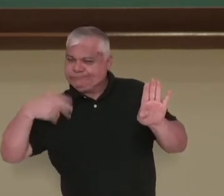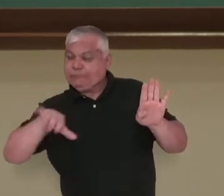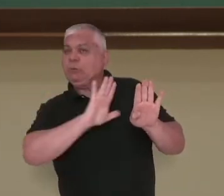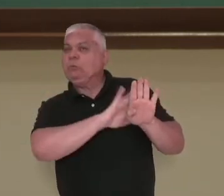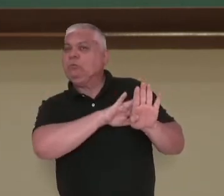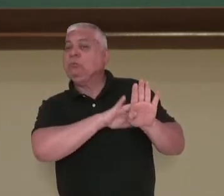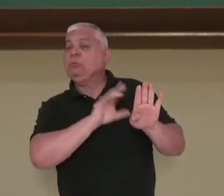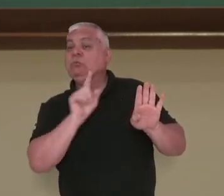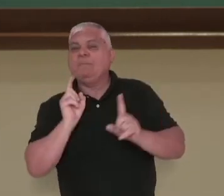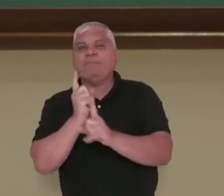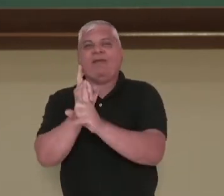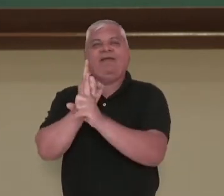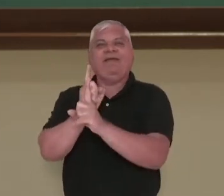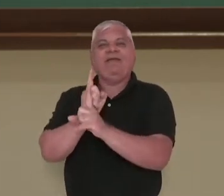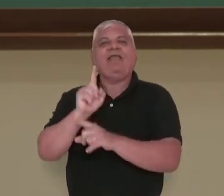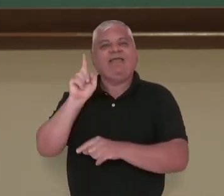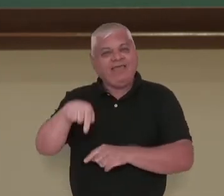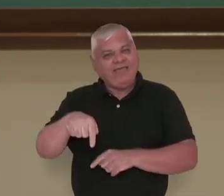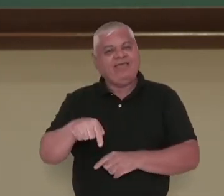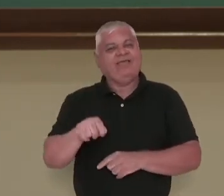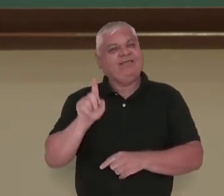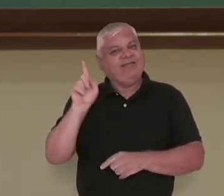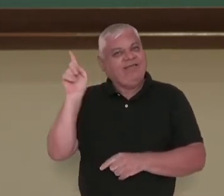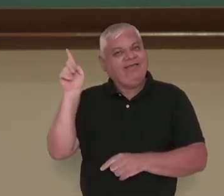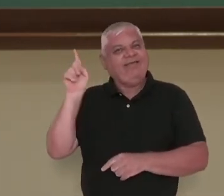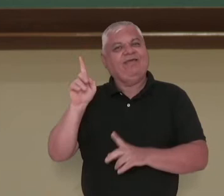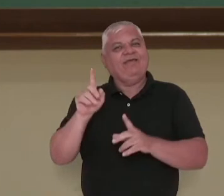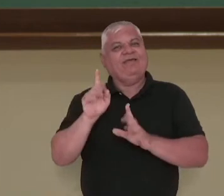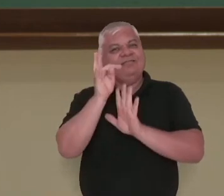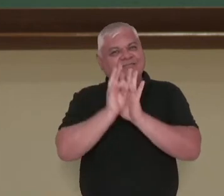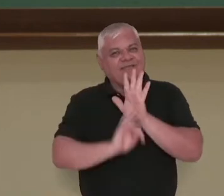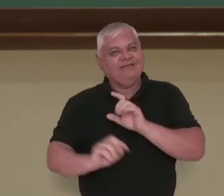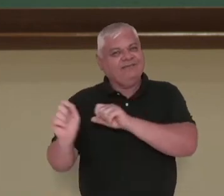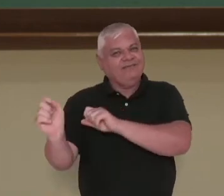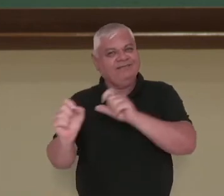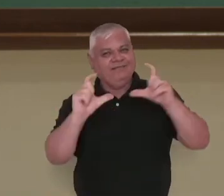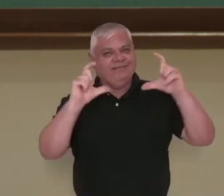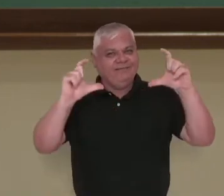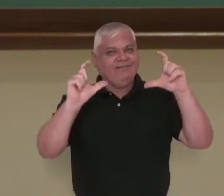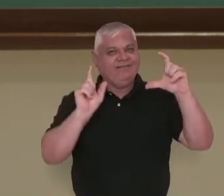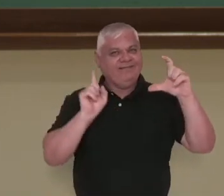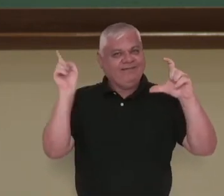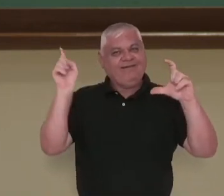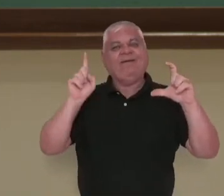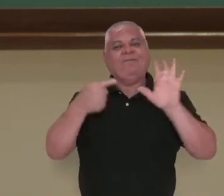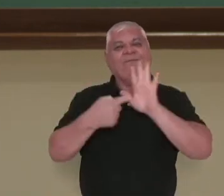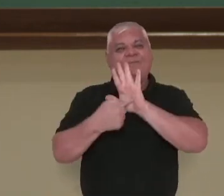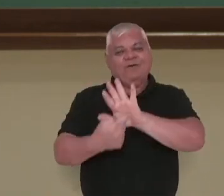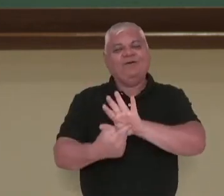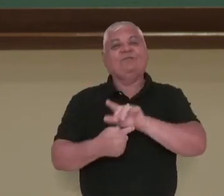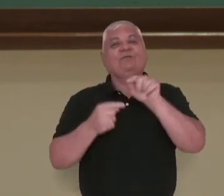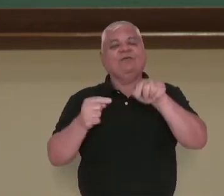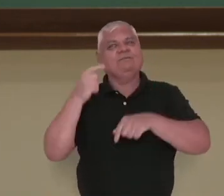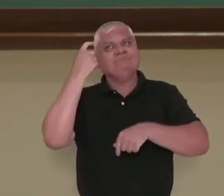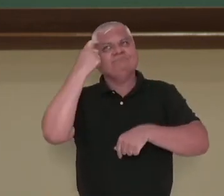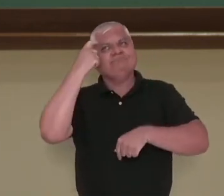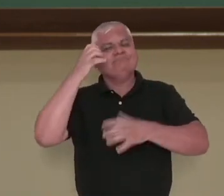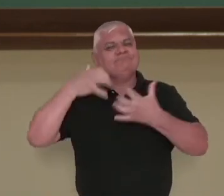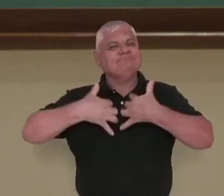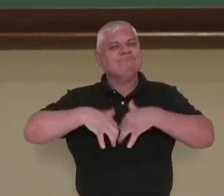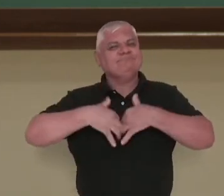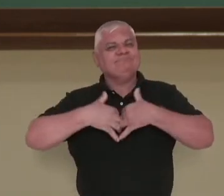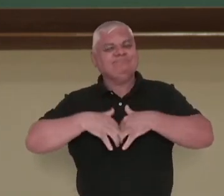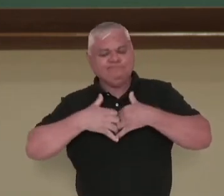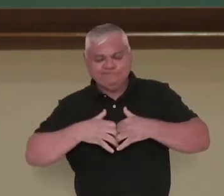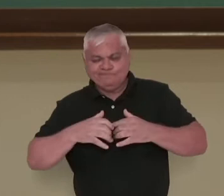aqui é essa situação, né? Esse fragmento e esse enunciado dessa questão requer dos estudantes